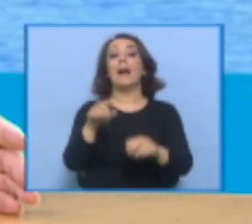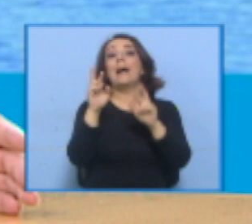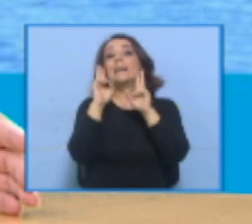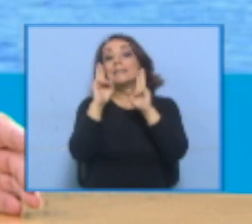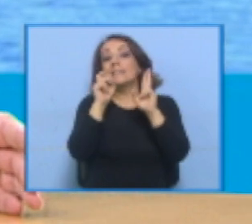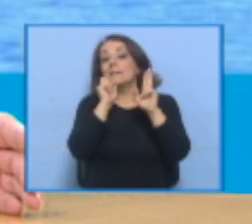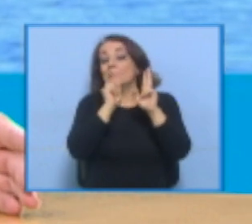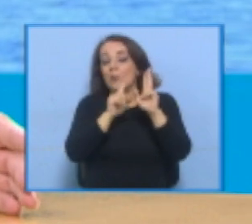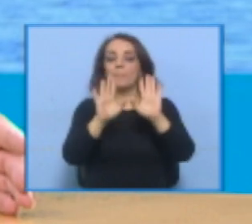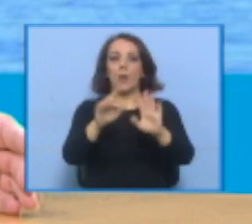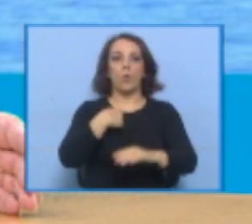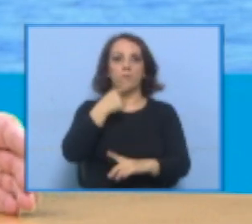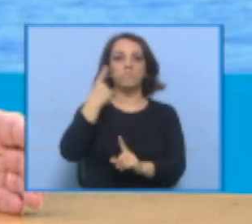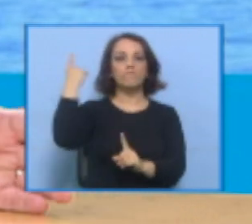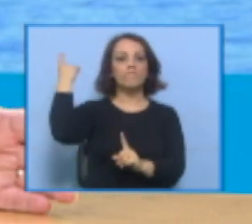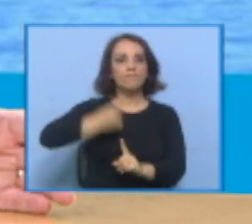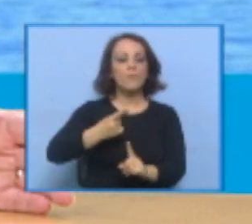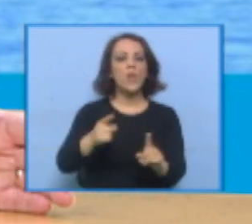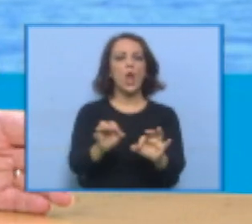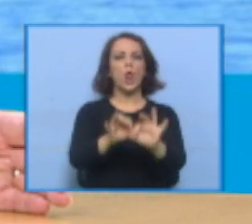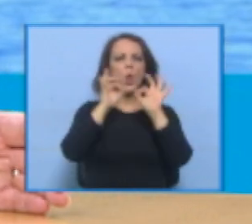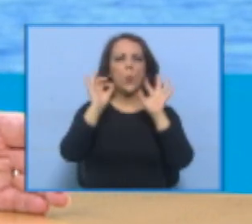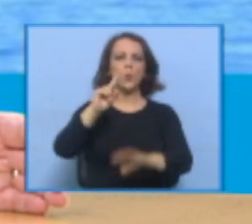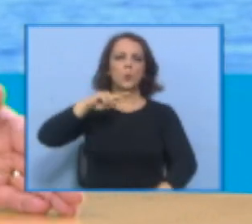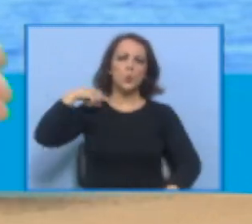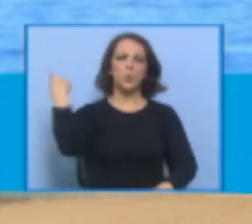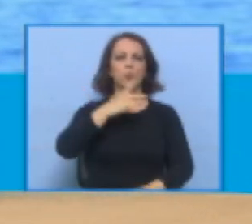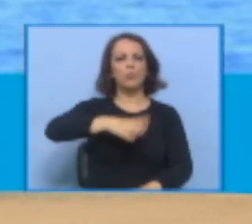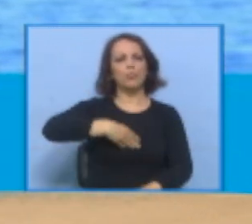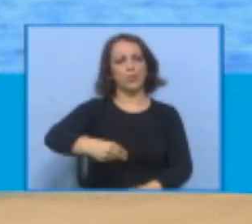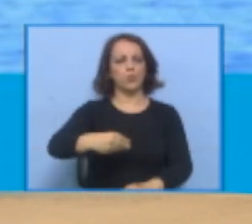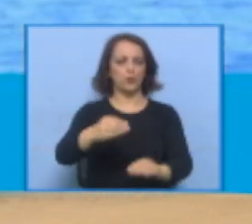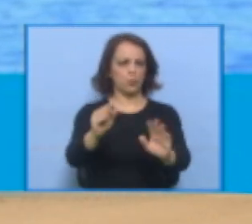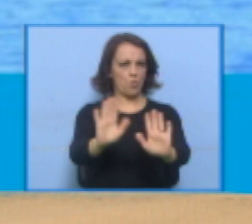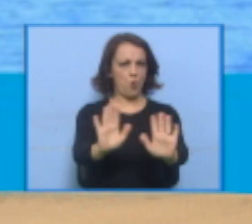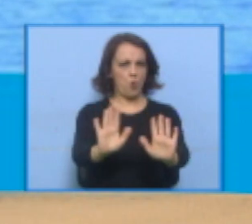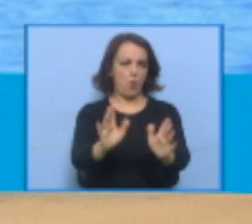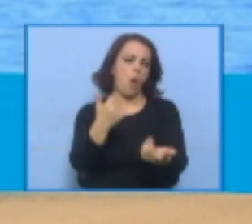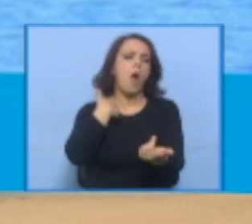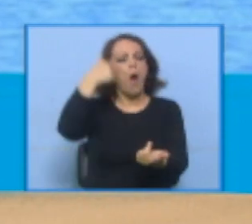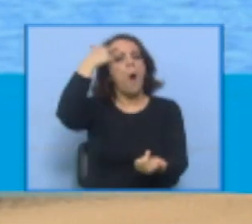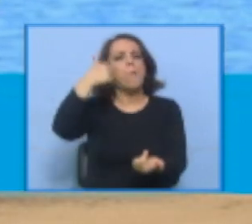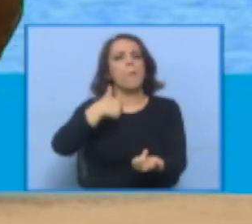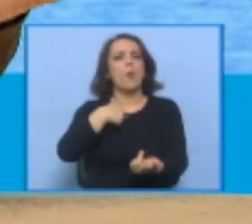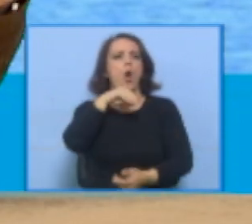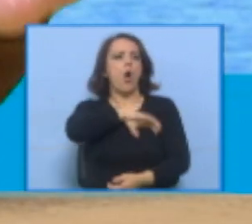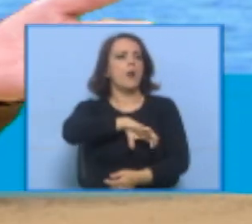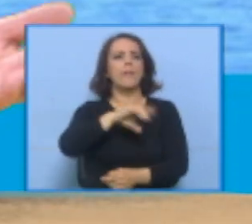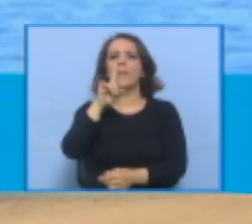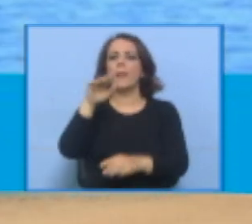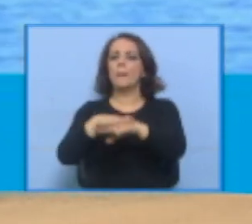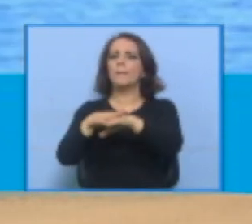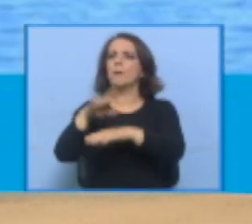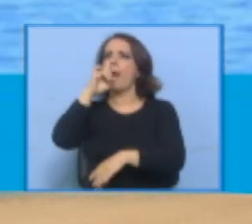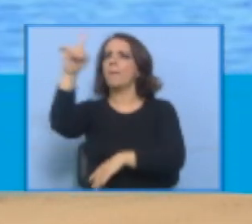não dizemos que tem que haver um salário mínimo igual em todo o mundo. Não, sabemos perfeitamente que o salário mínimo na Alemanha não pode ser